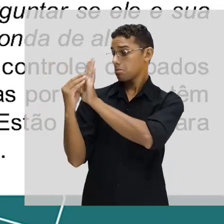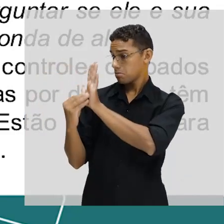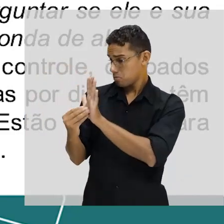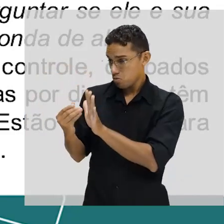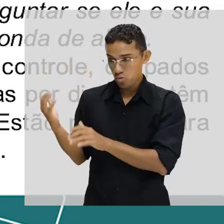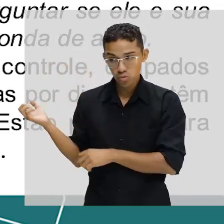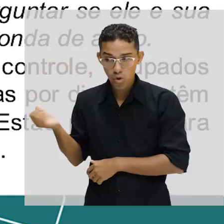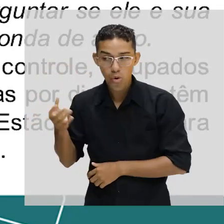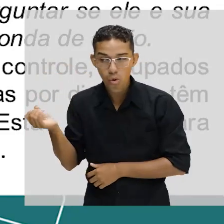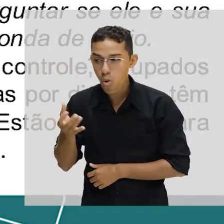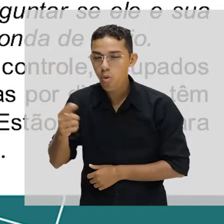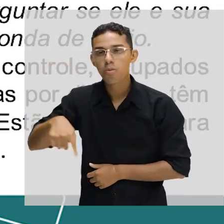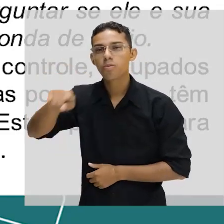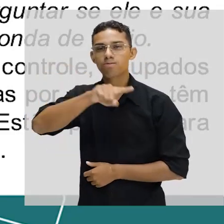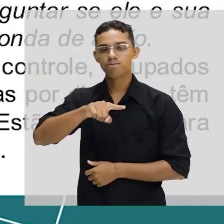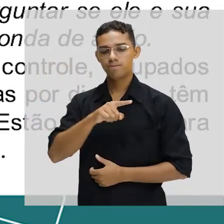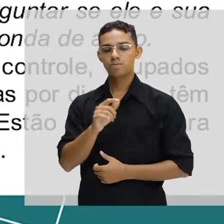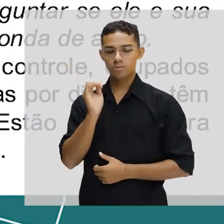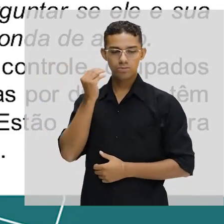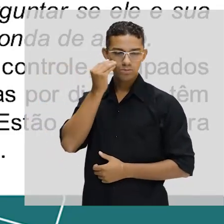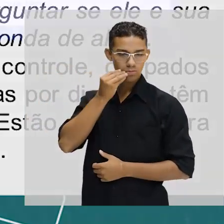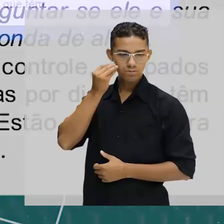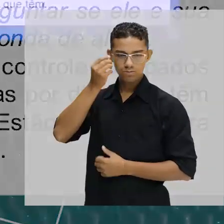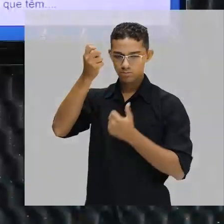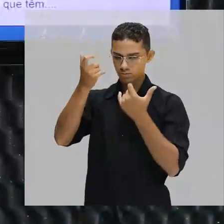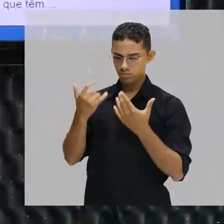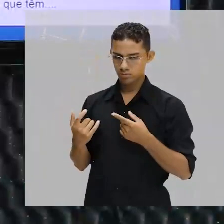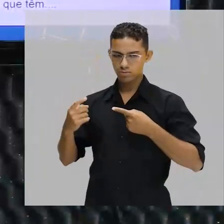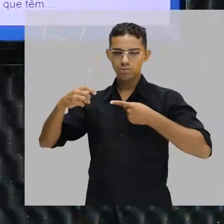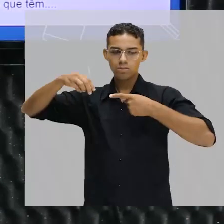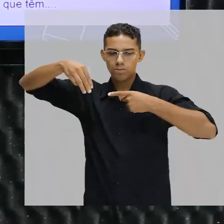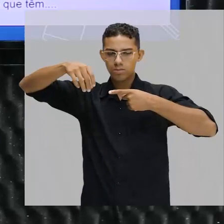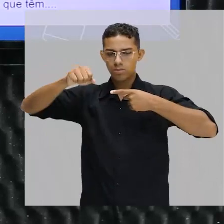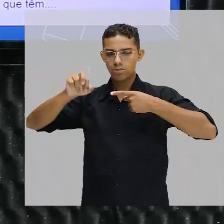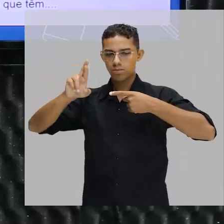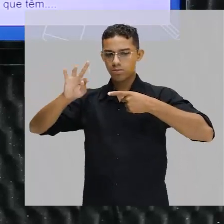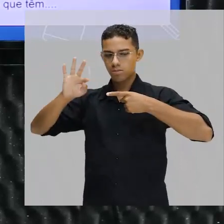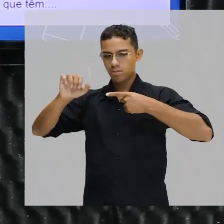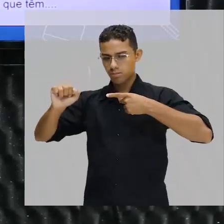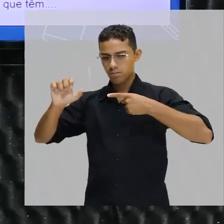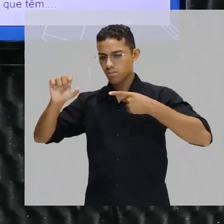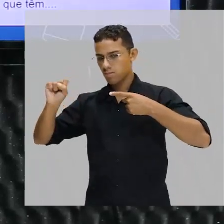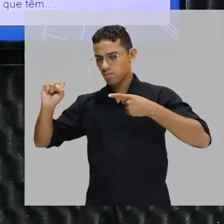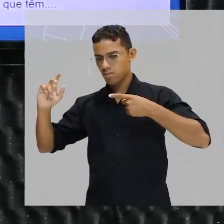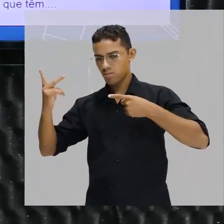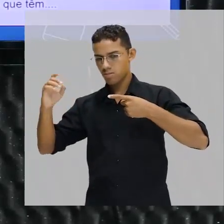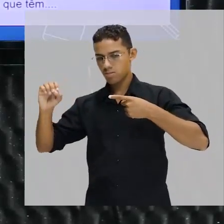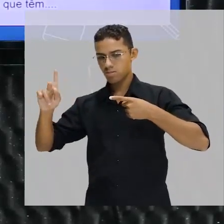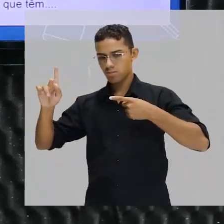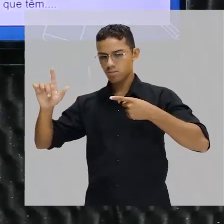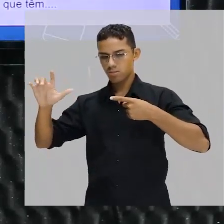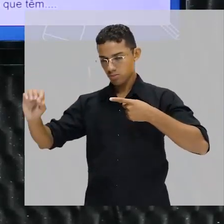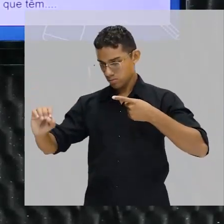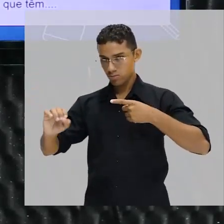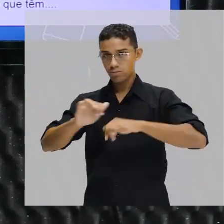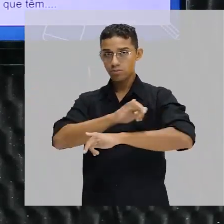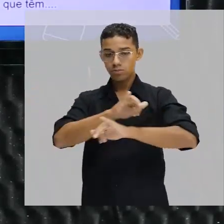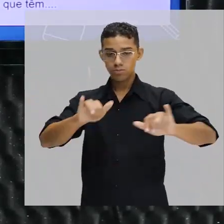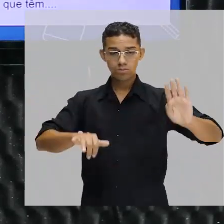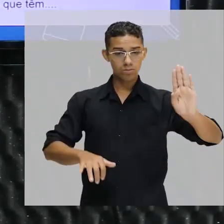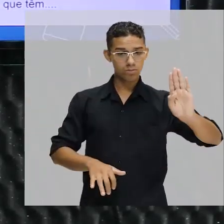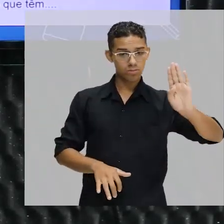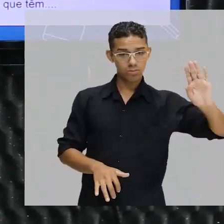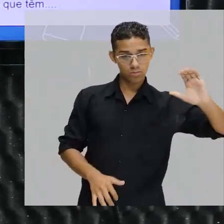para vocês. Então, trouxe aqui um relato, é o relato da Marta. Ela deu esse relato para a BBC sobre a guerra